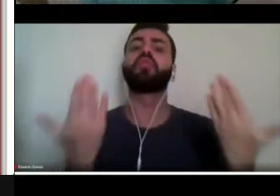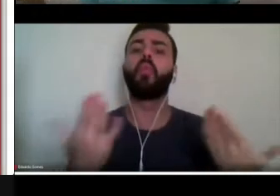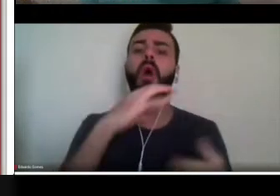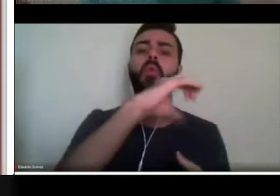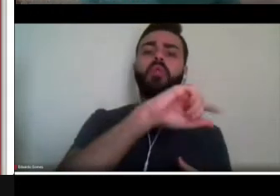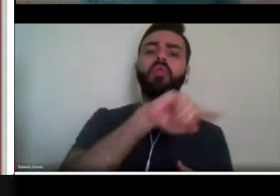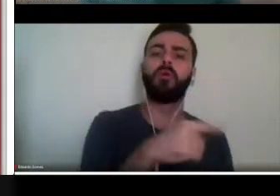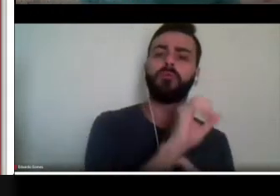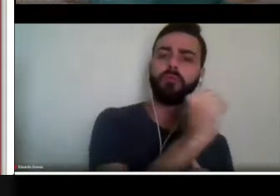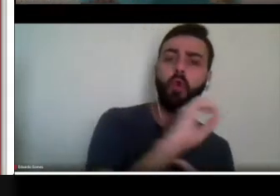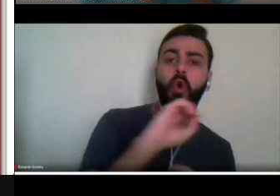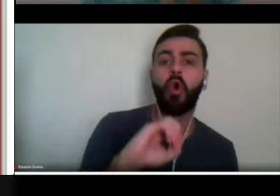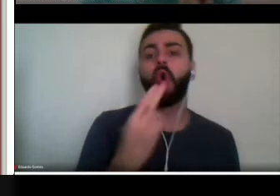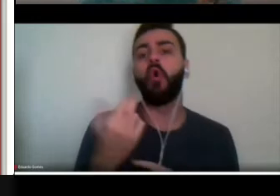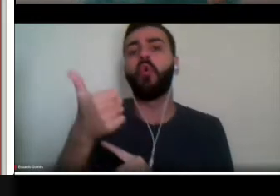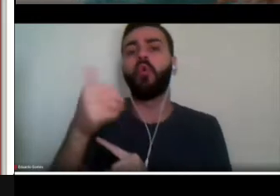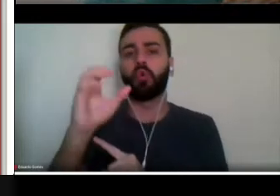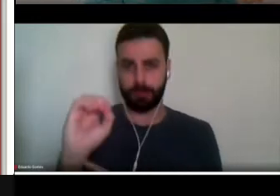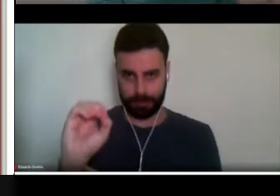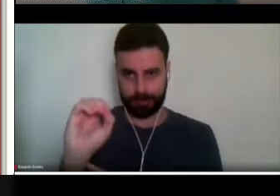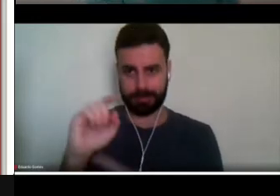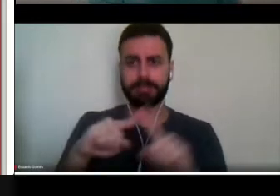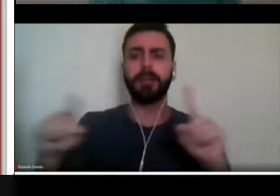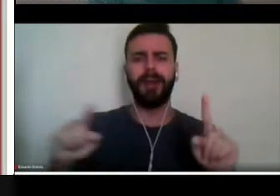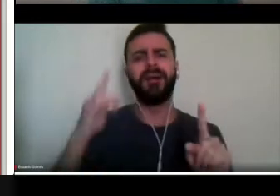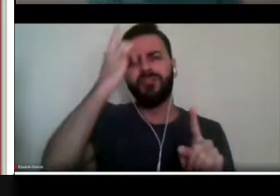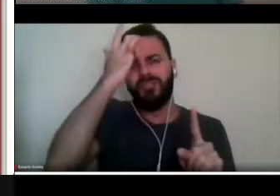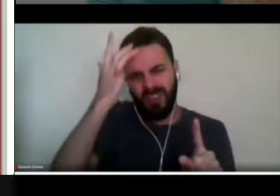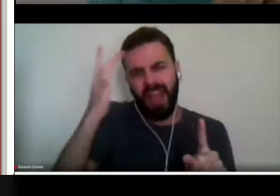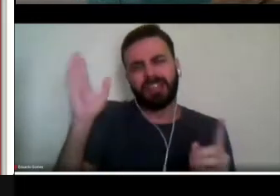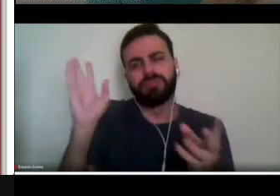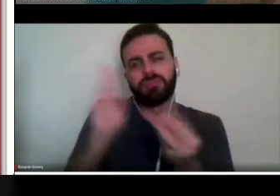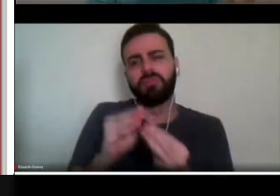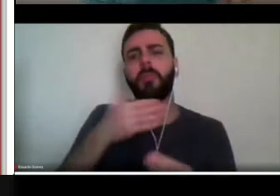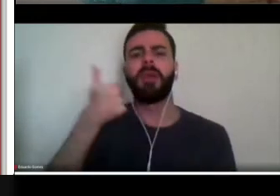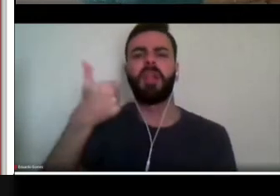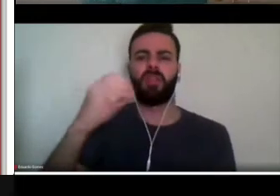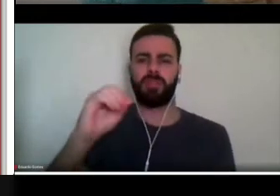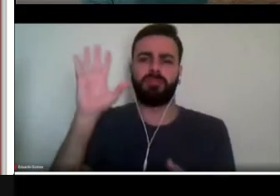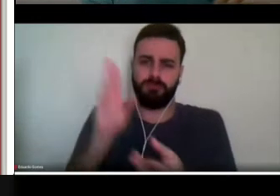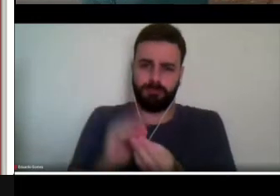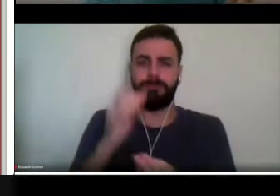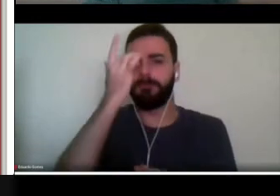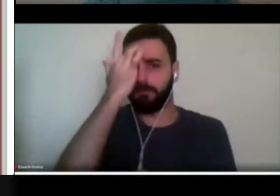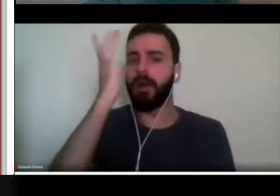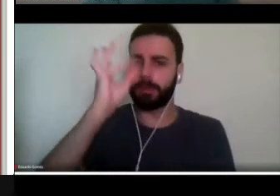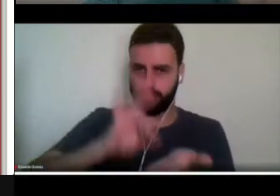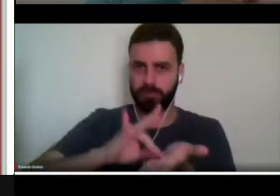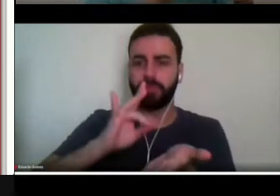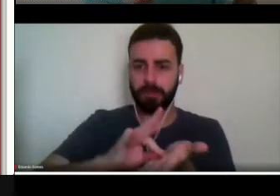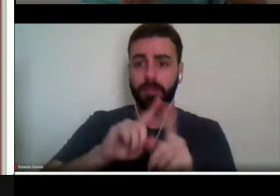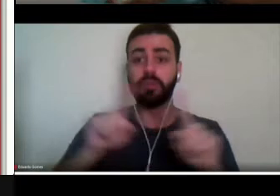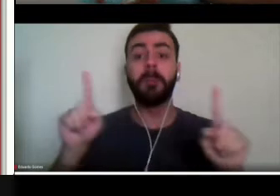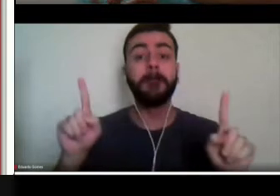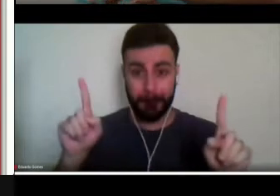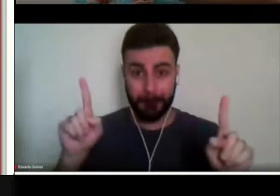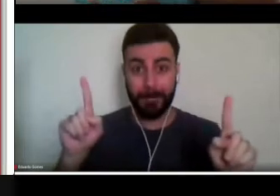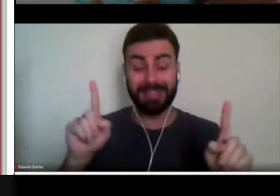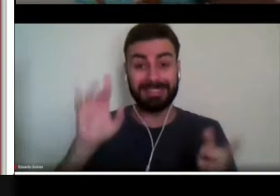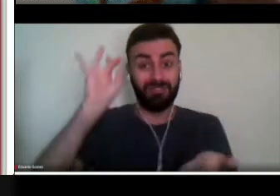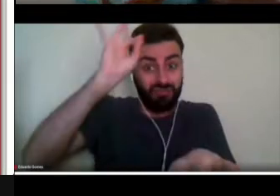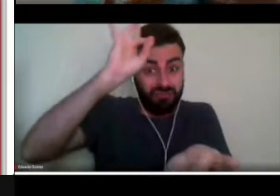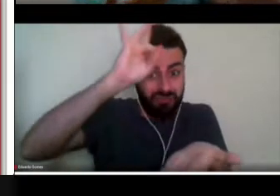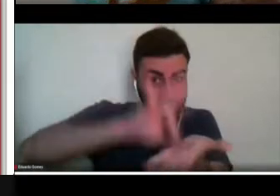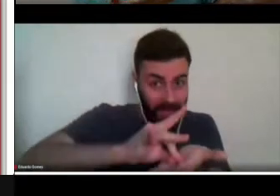simplificação, muitas pessoas usam 10 metros por segundo ao quadrado. Só que o valor correto mais próximo, para a